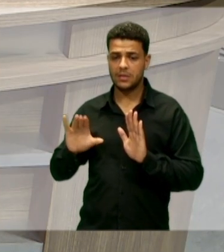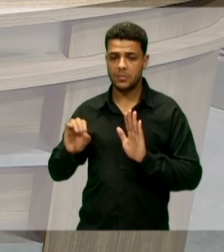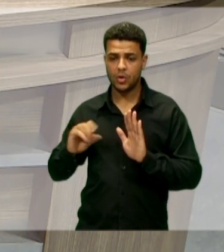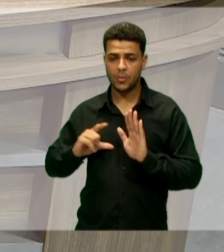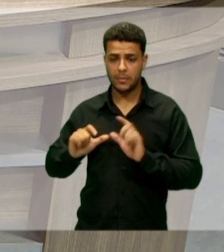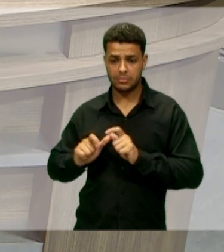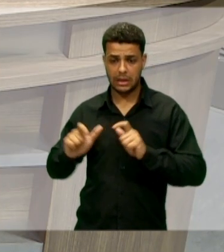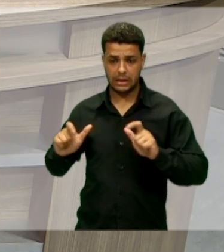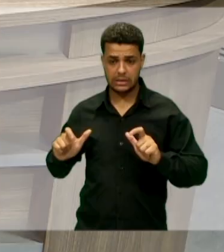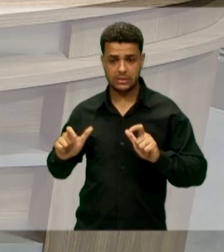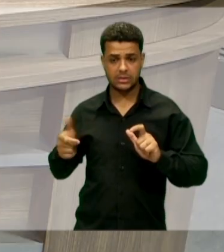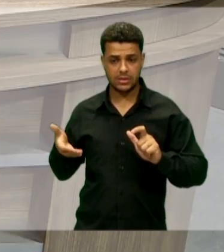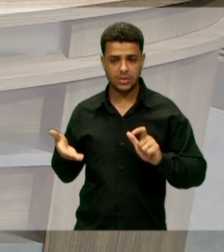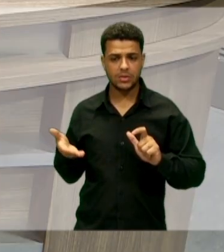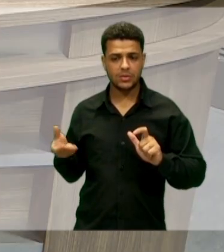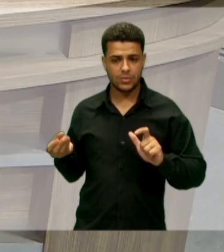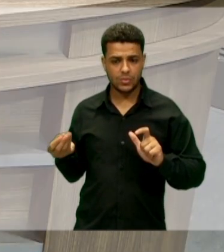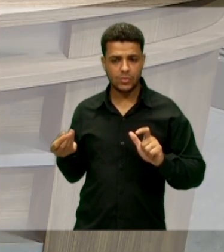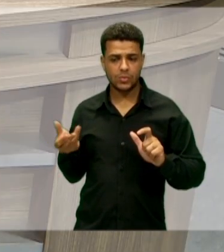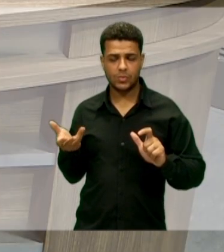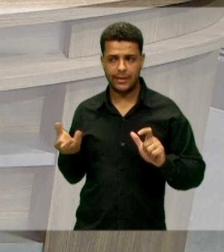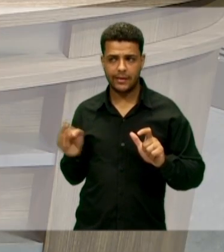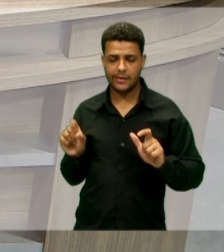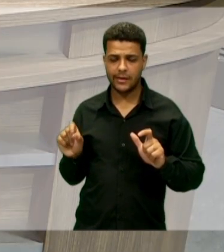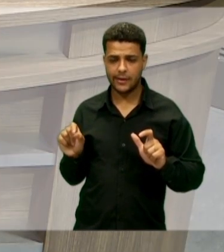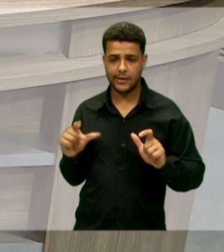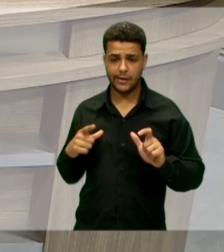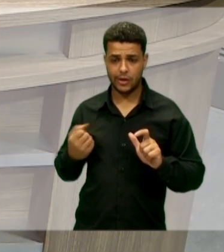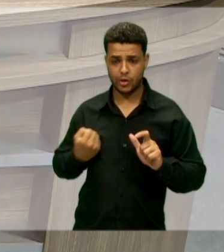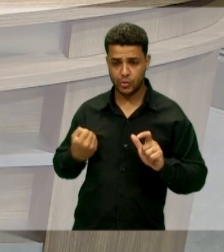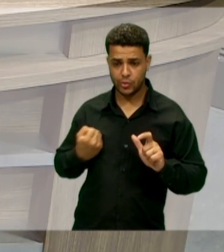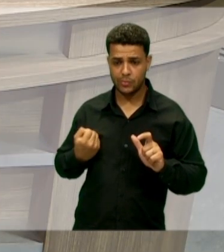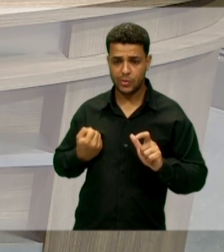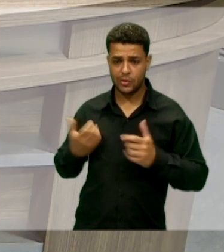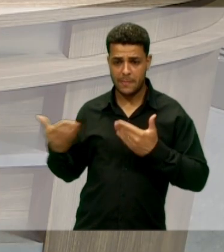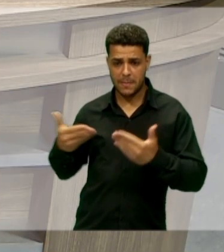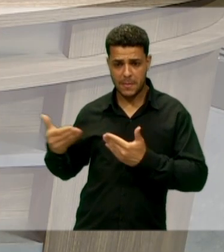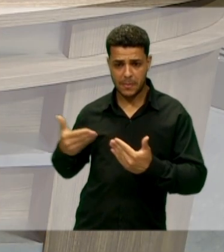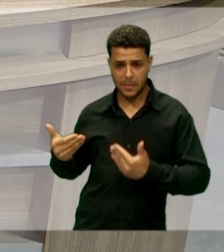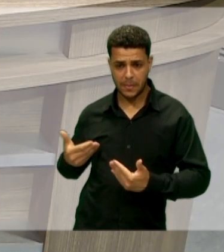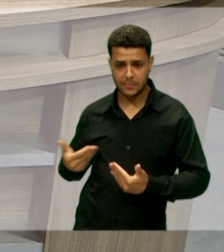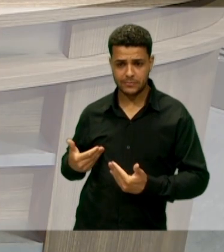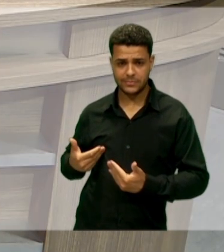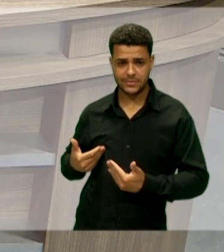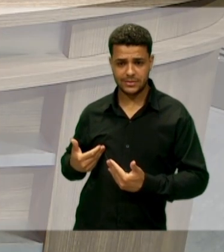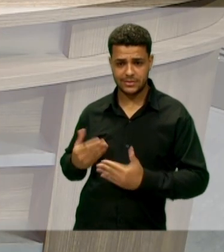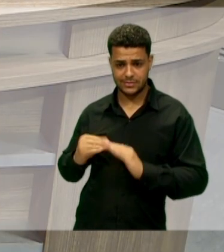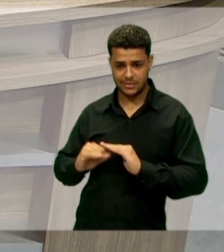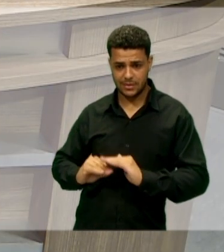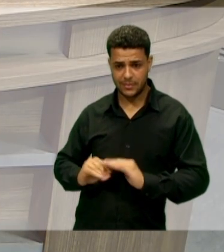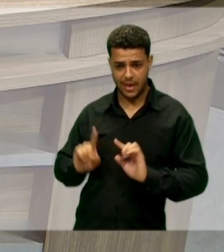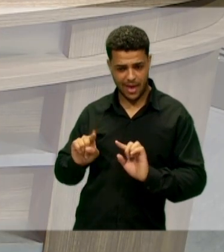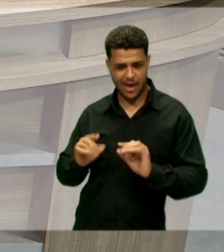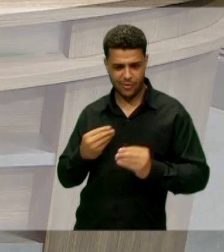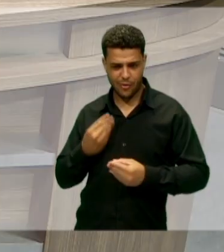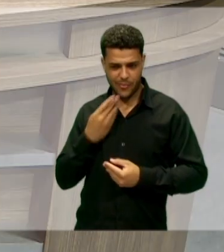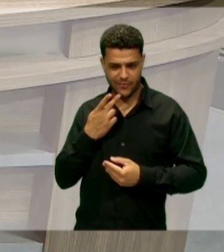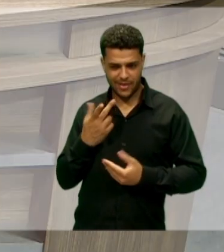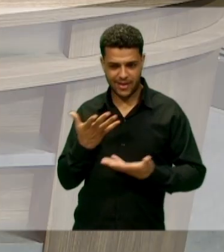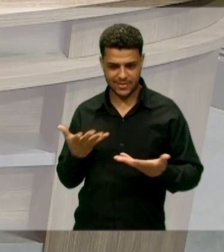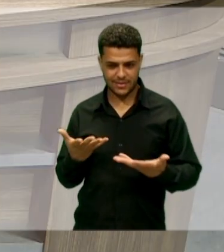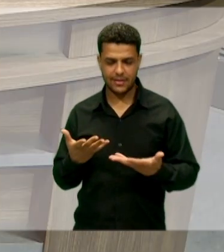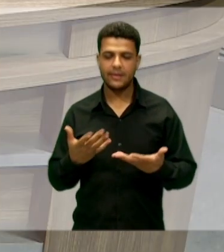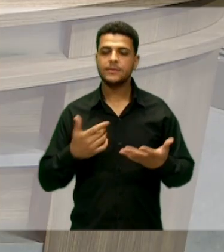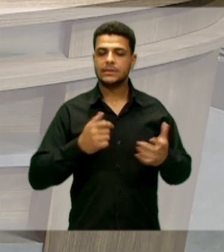está crescendo em número de depósitos? Sim, cresce assim